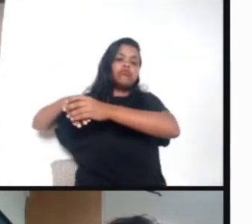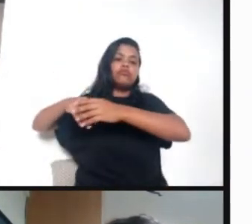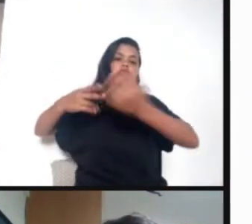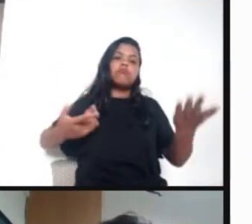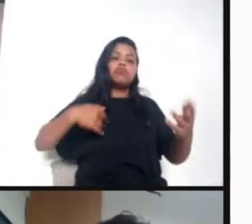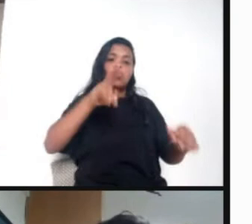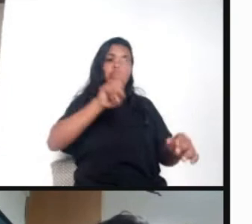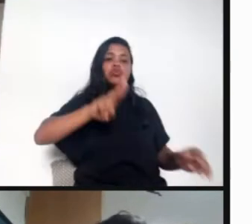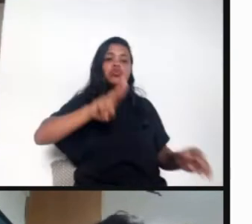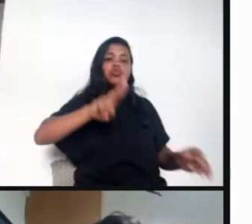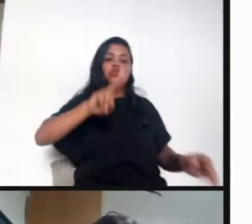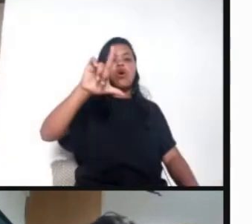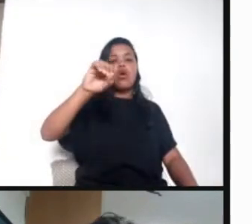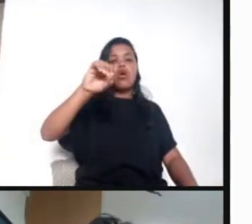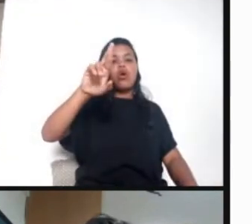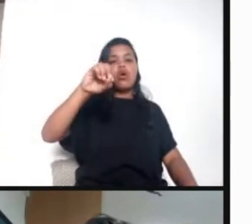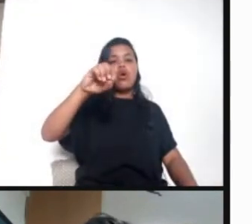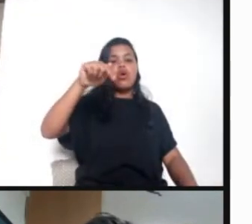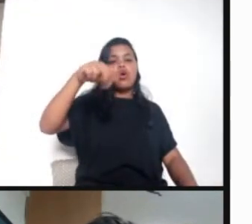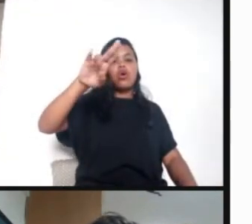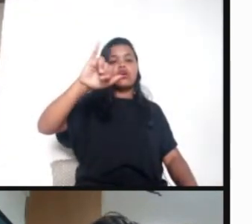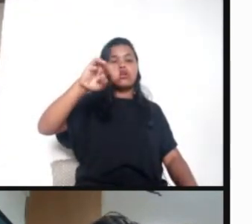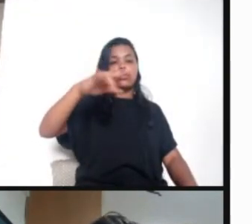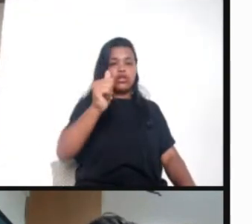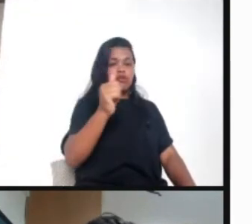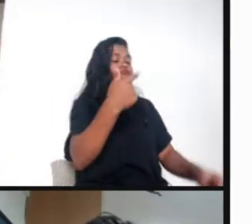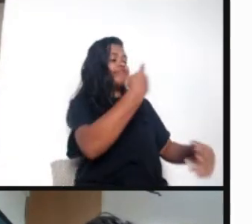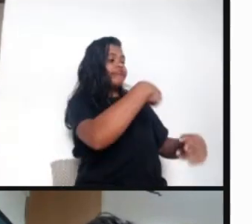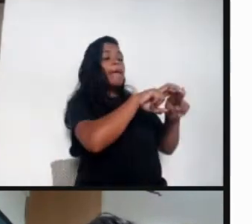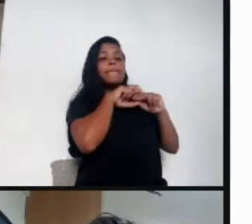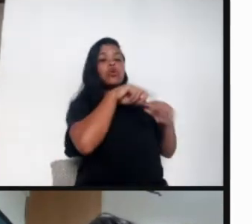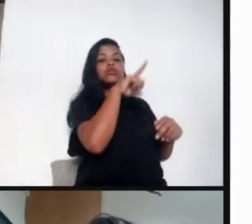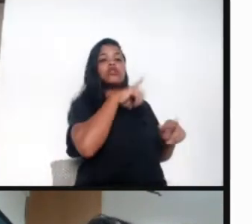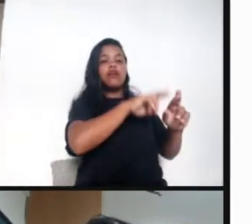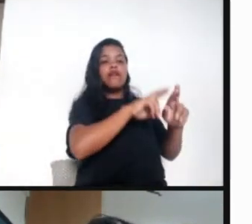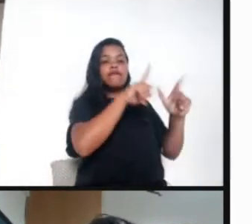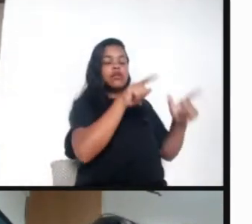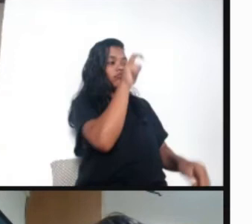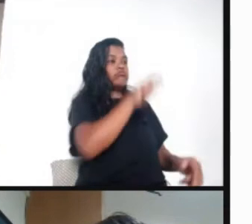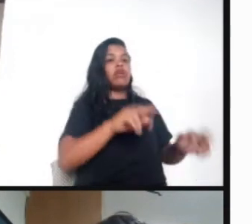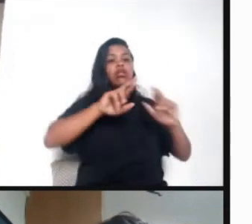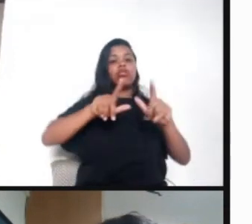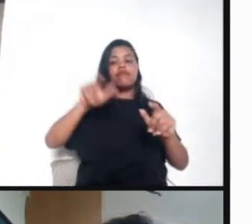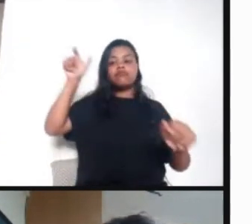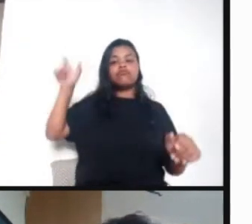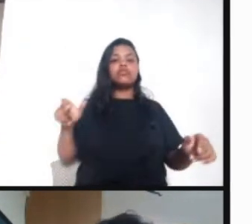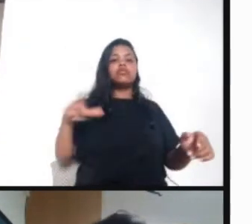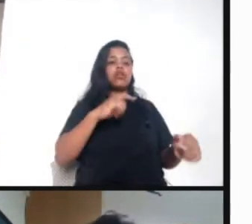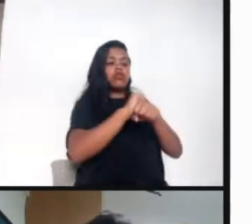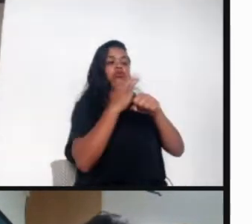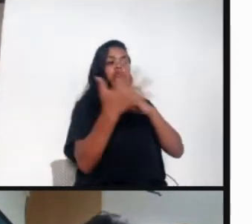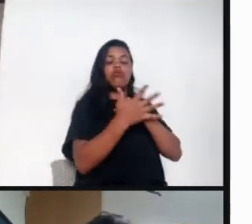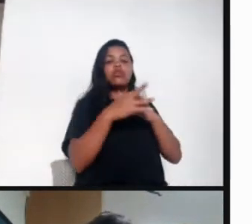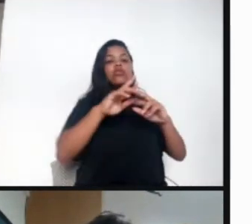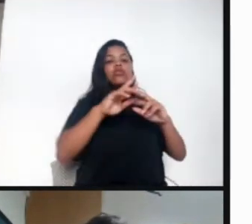incluindo 6 artigos que foram previamente analisados de outros tipos de coronavírus, e analisando também estudos